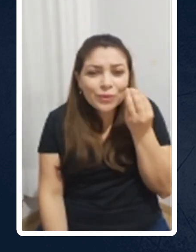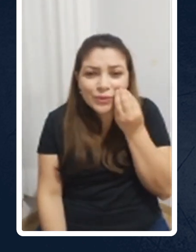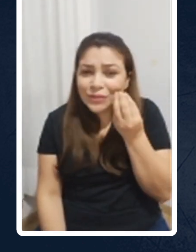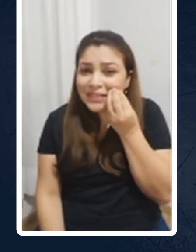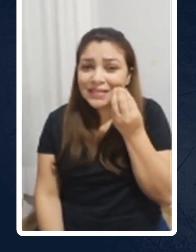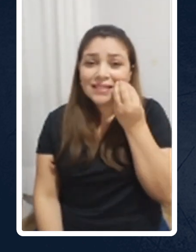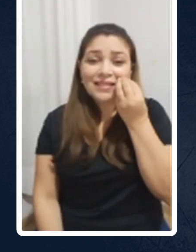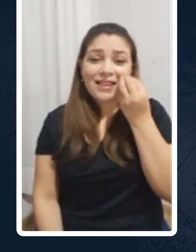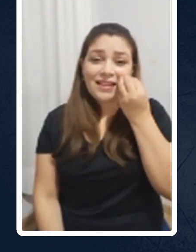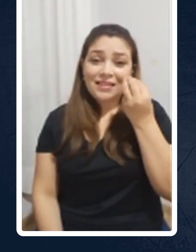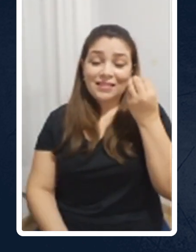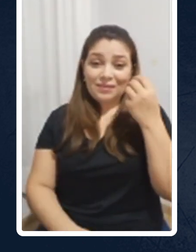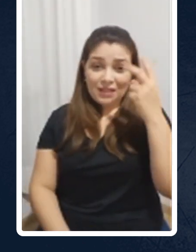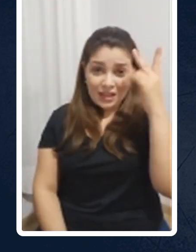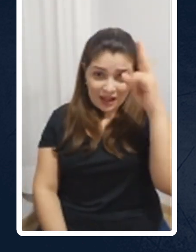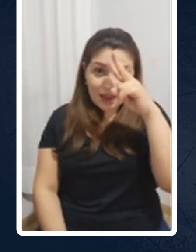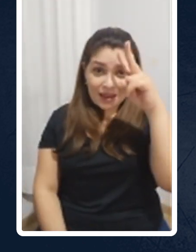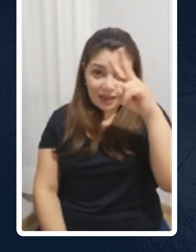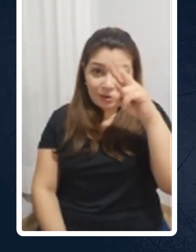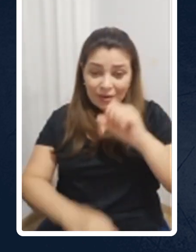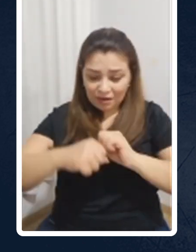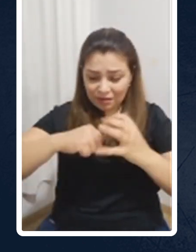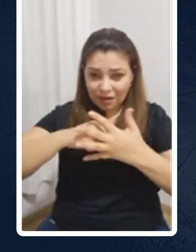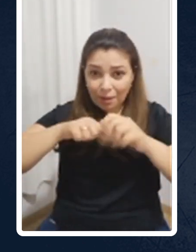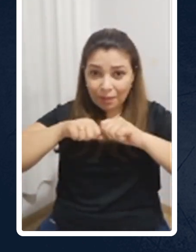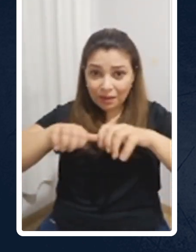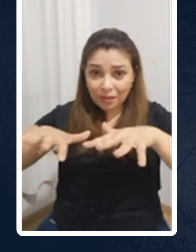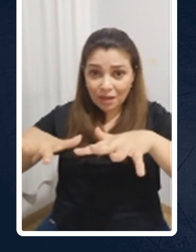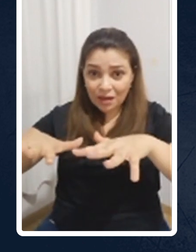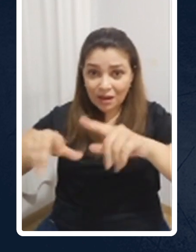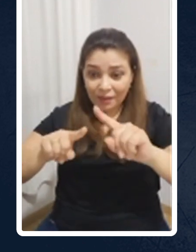Depois da pandemia, eu creio que é bem maior do que ela.